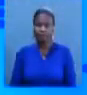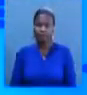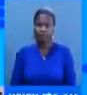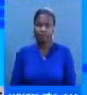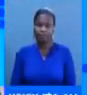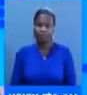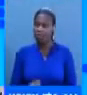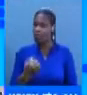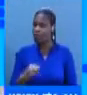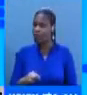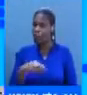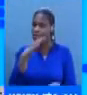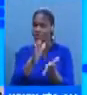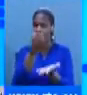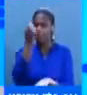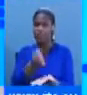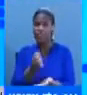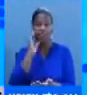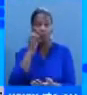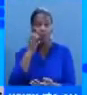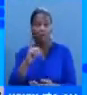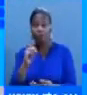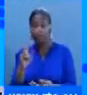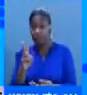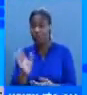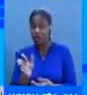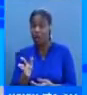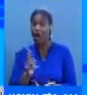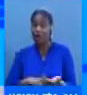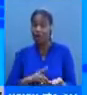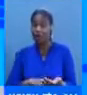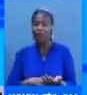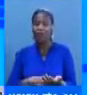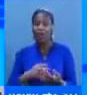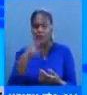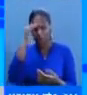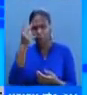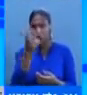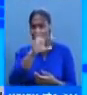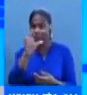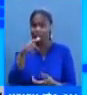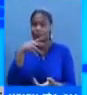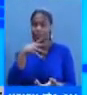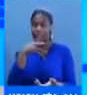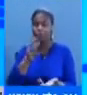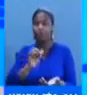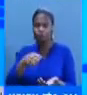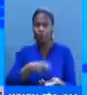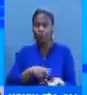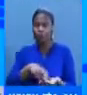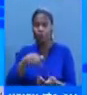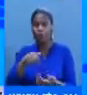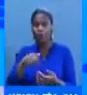A isenção de vistos entre Angola e Cabo Verde já é uma realidade. As intenções entre os dois países foram confirmadas hoje no Palácio